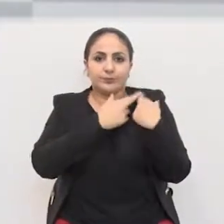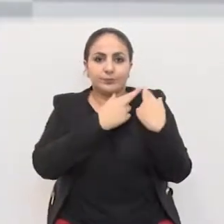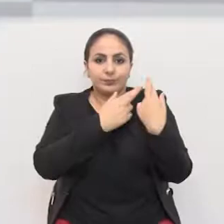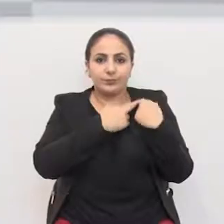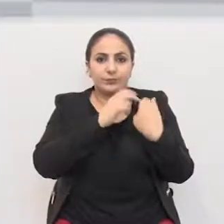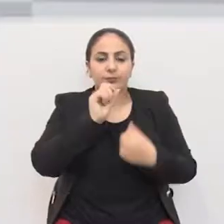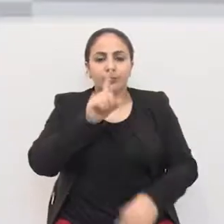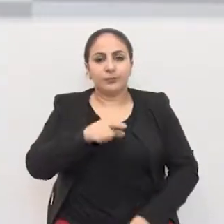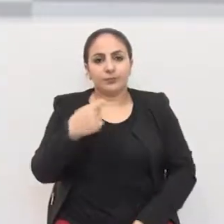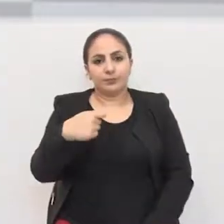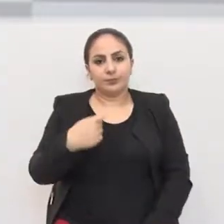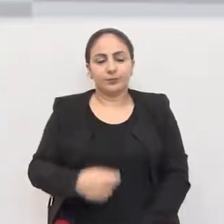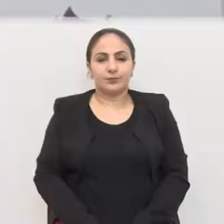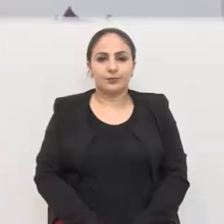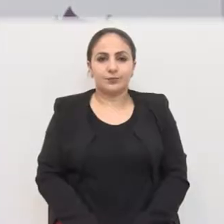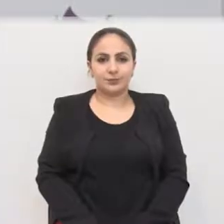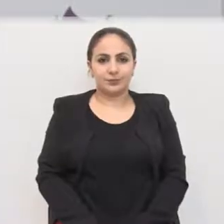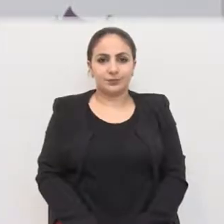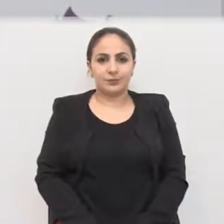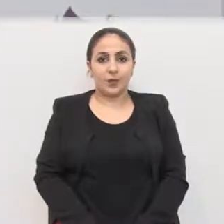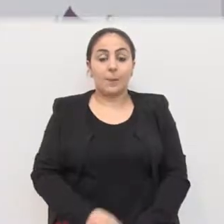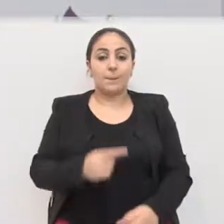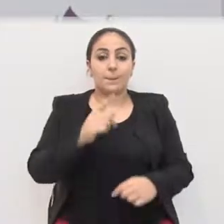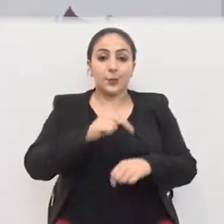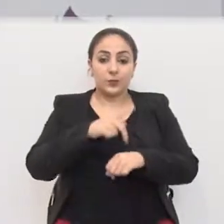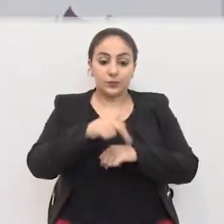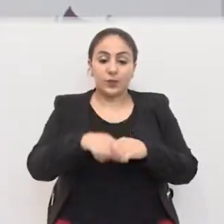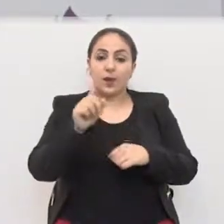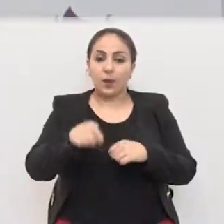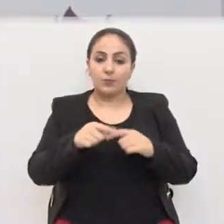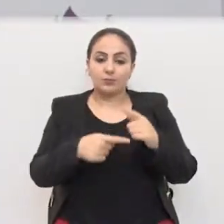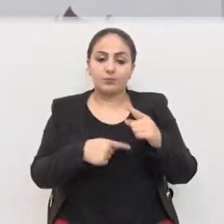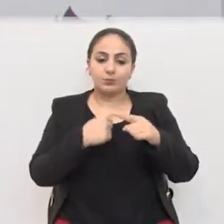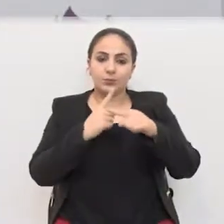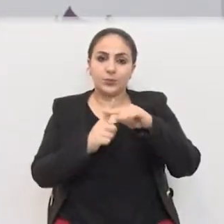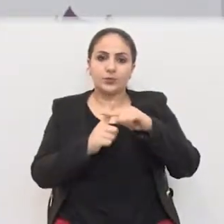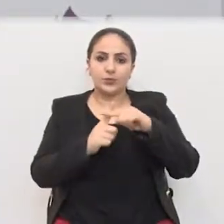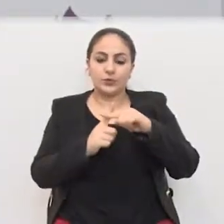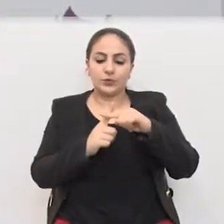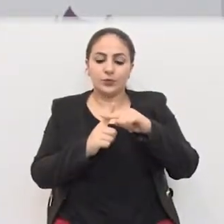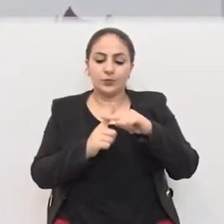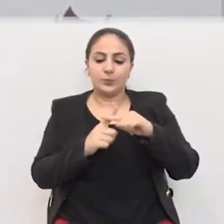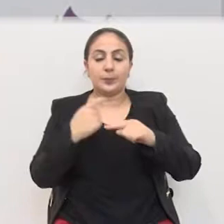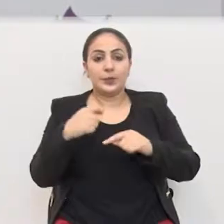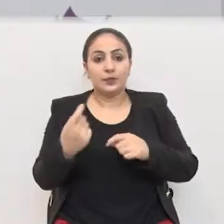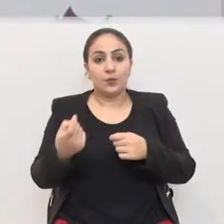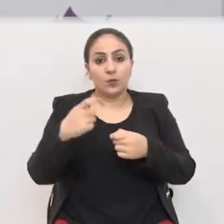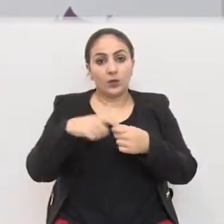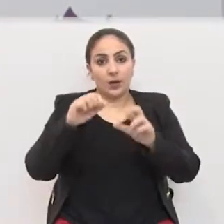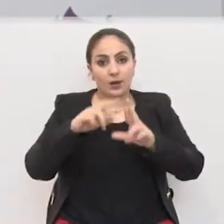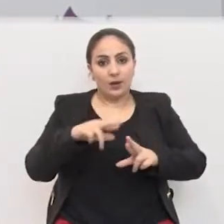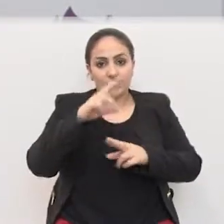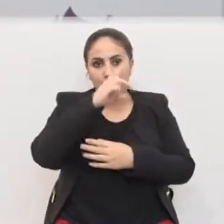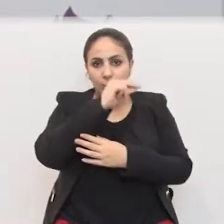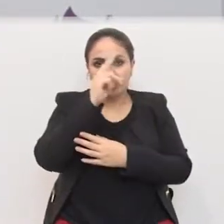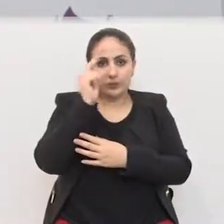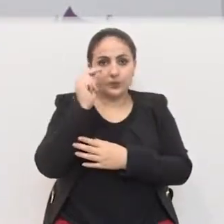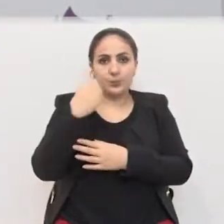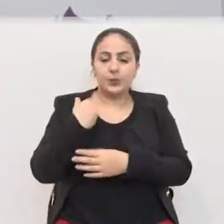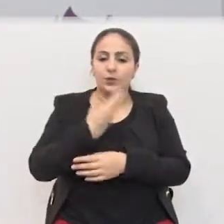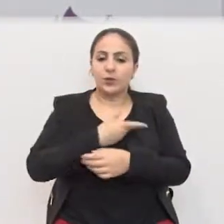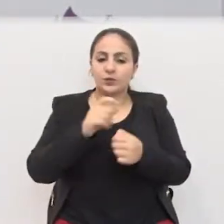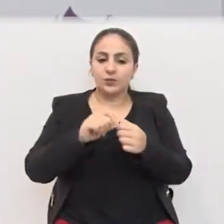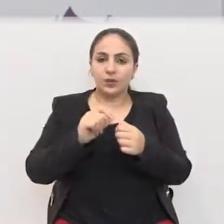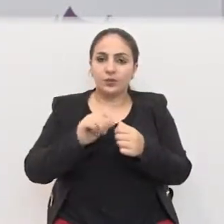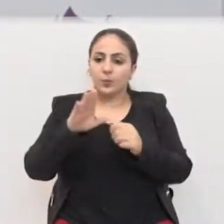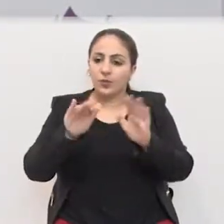a responsabilidade que ela merece. Para Passo Fundo é positivo. Quem sabe a gente consiga aí reverter a área para o município, faça uma chamada pública e